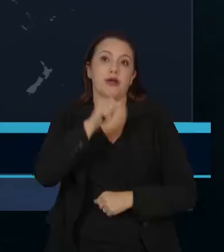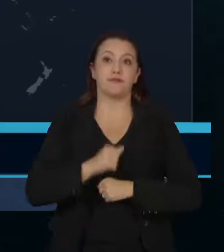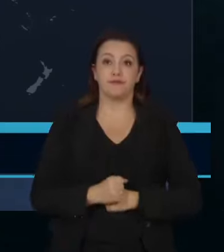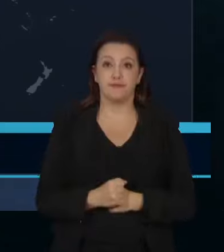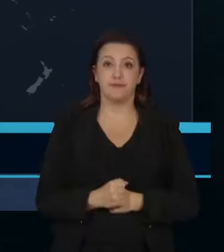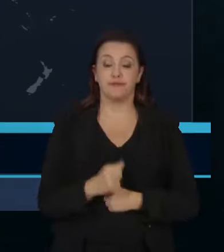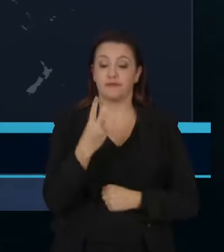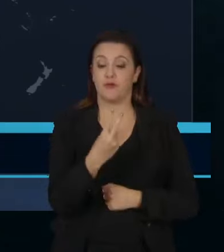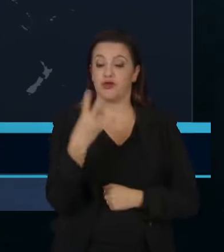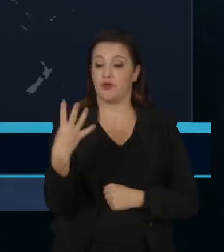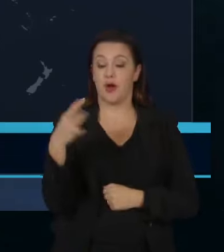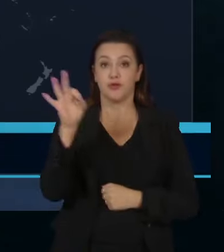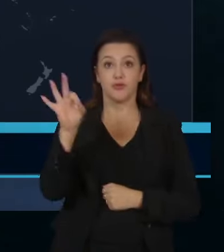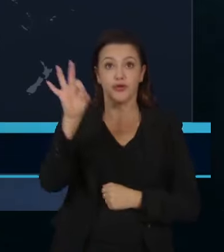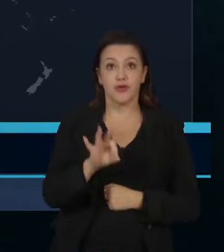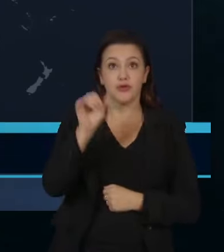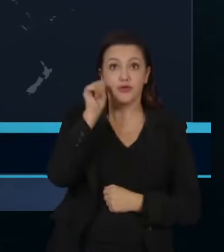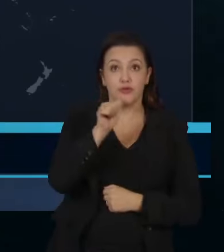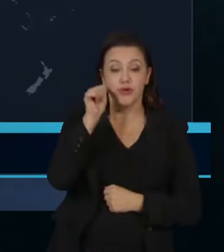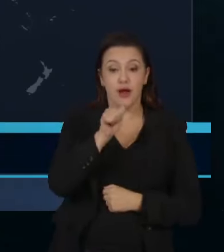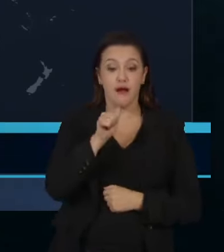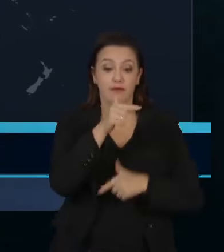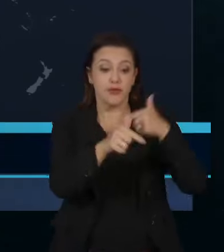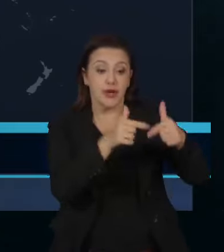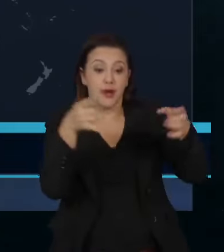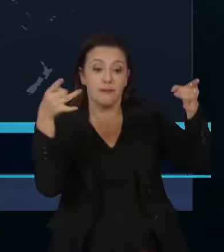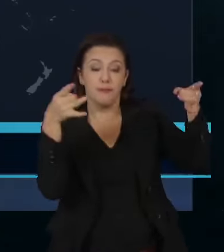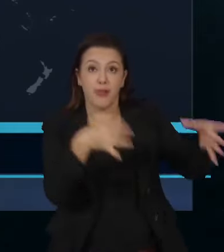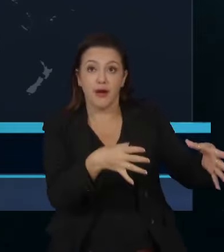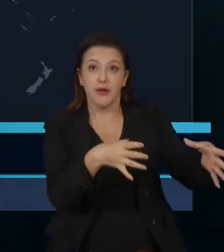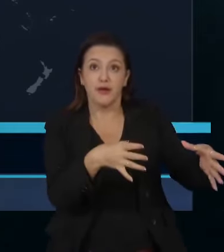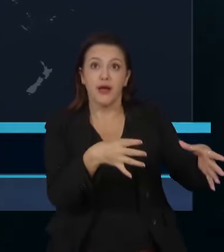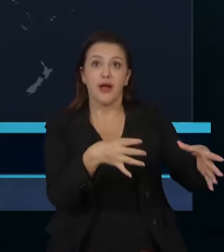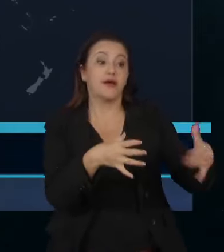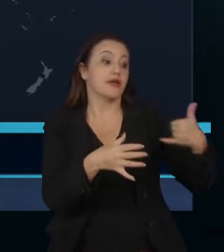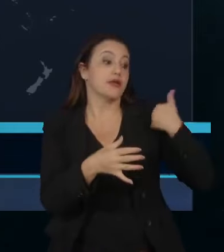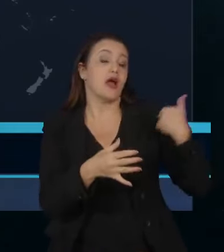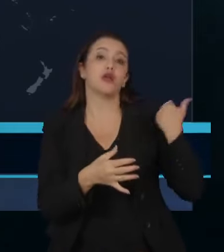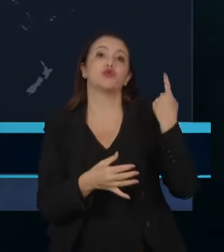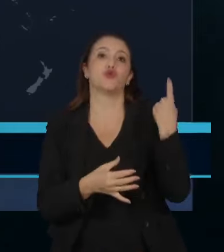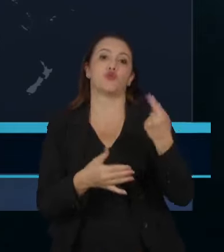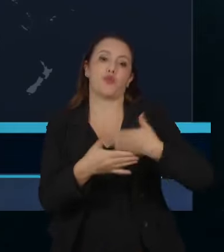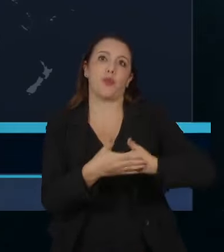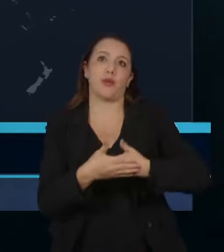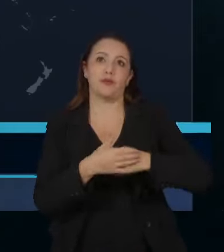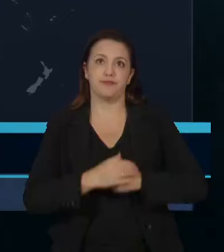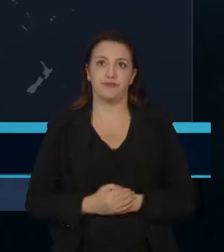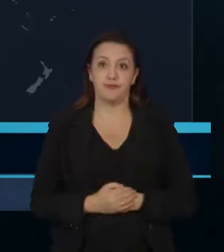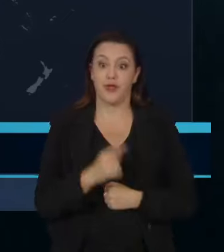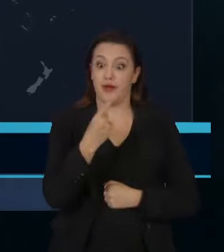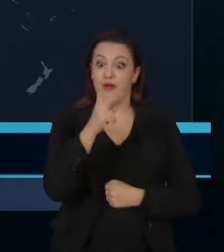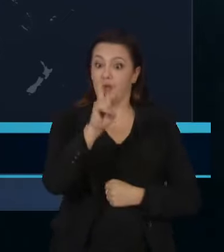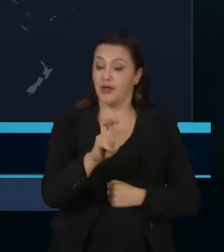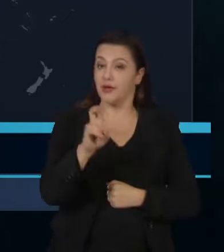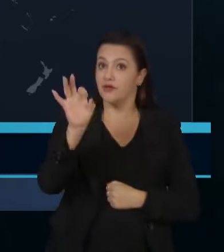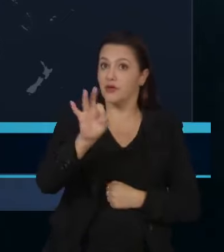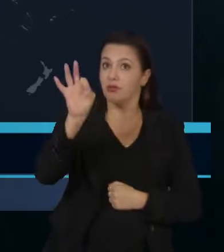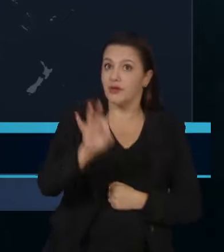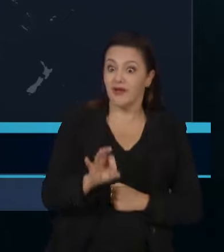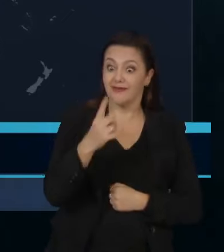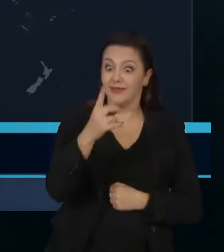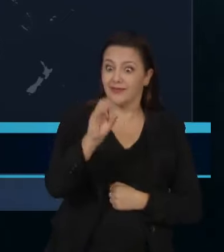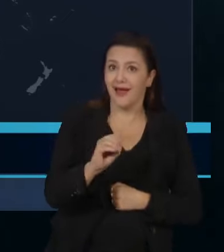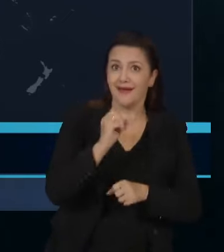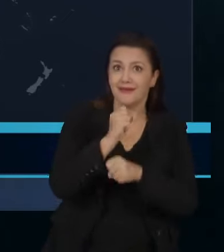24% delas deixam um emprego no primeiro ano de vida do bebê 15% se afastam depois de 10